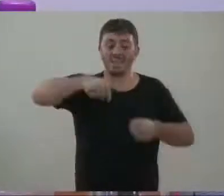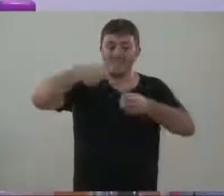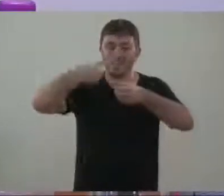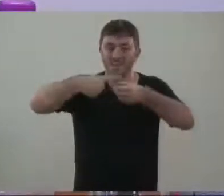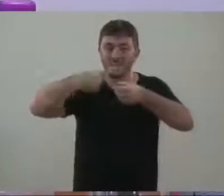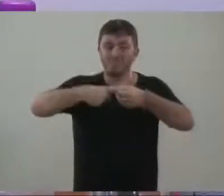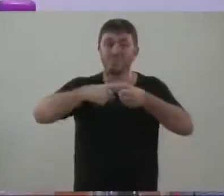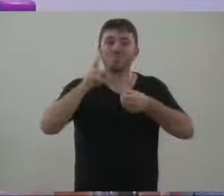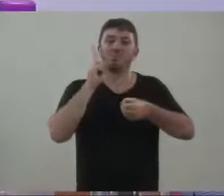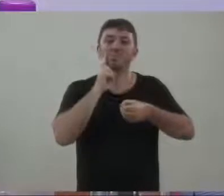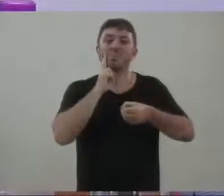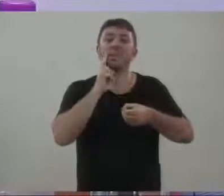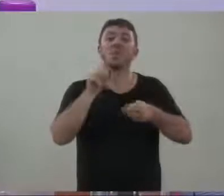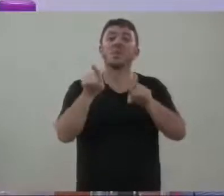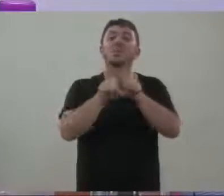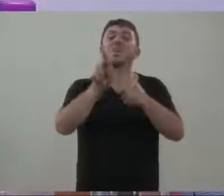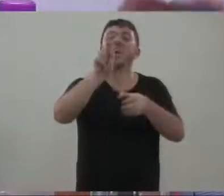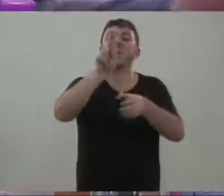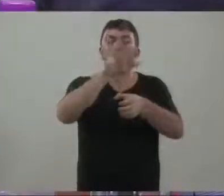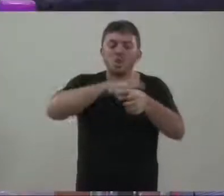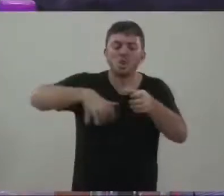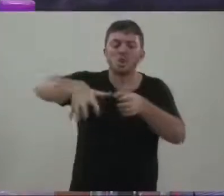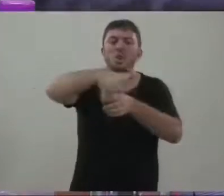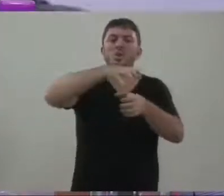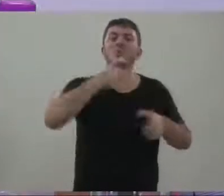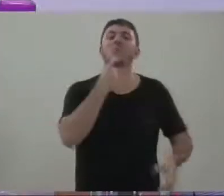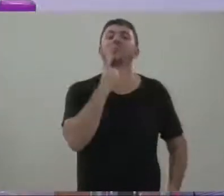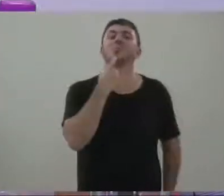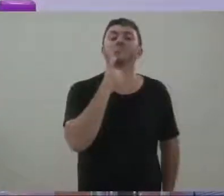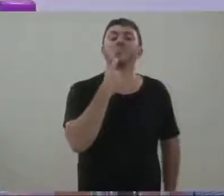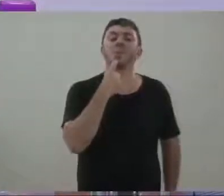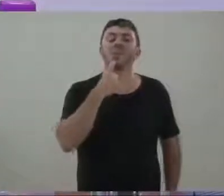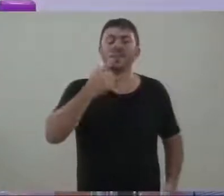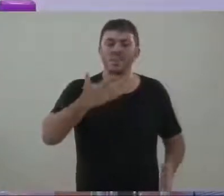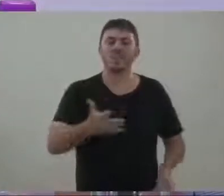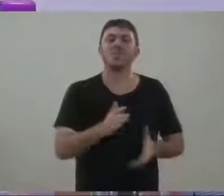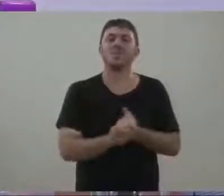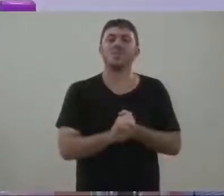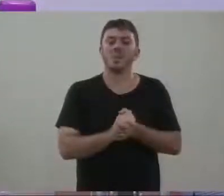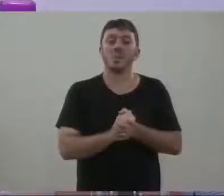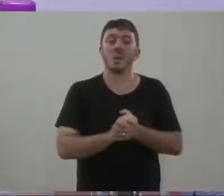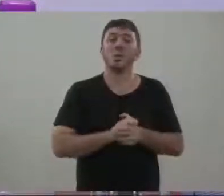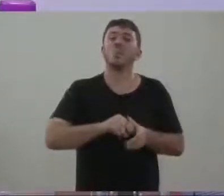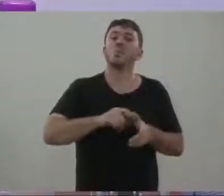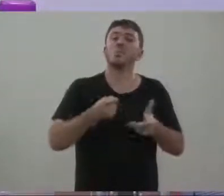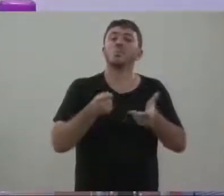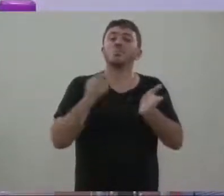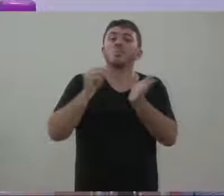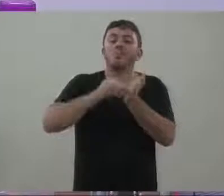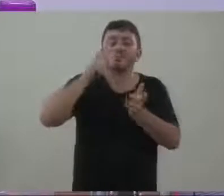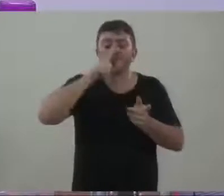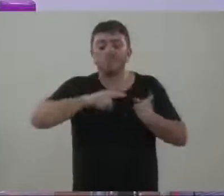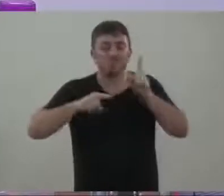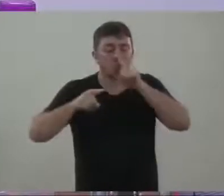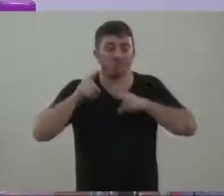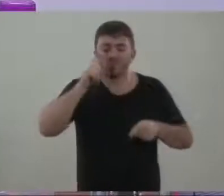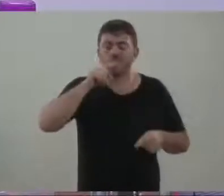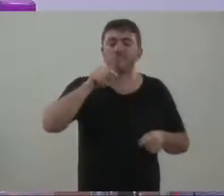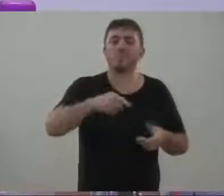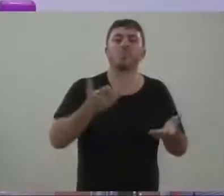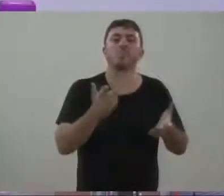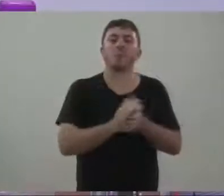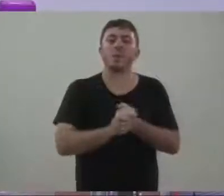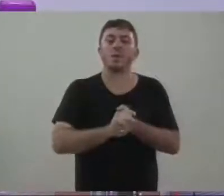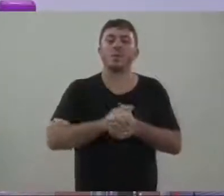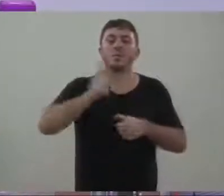ficamos naquela fase vermelha, montou-se um hospital de campanha lá na capital, do governo do estado, onde não se usou. Será que se esse